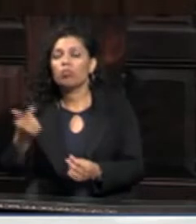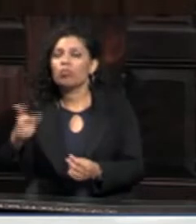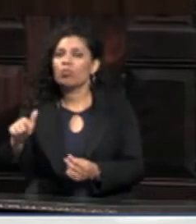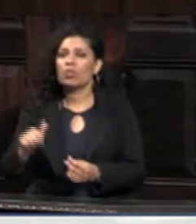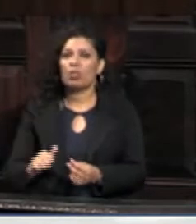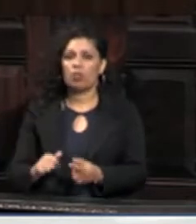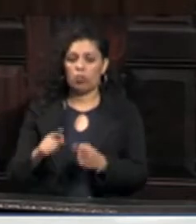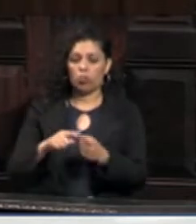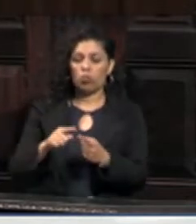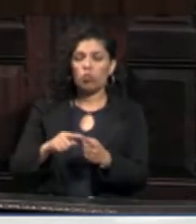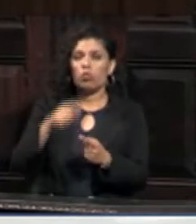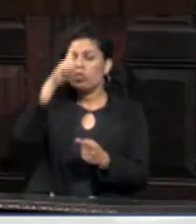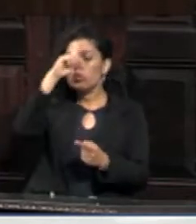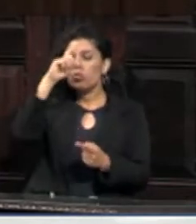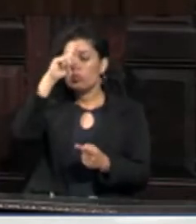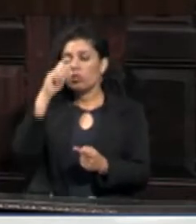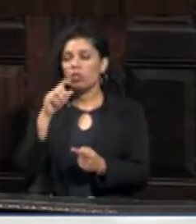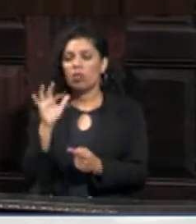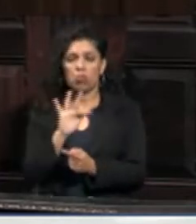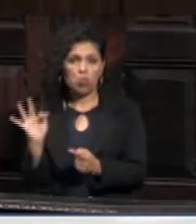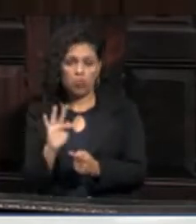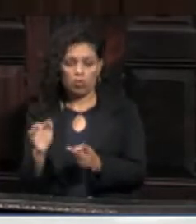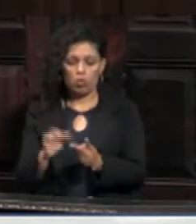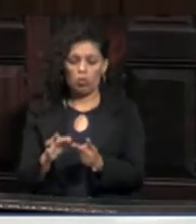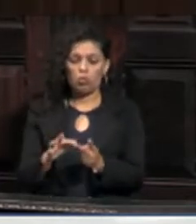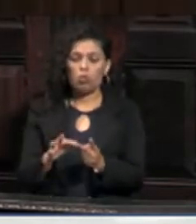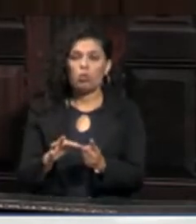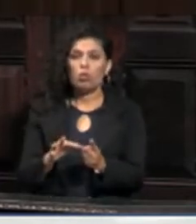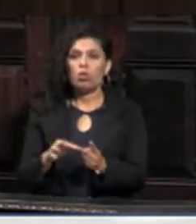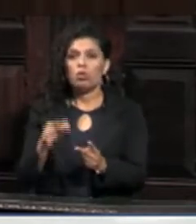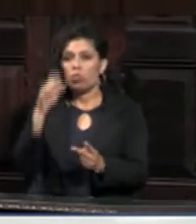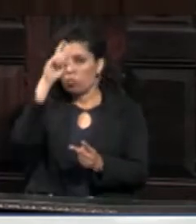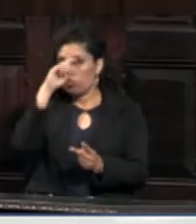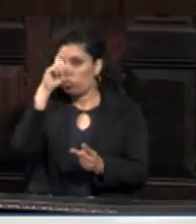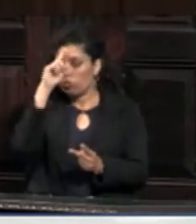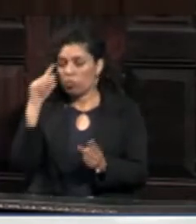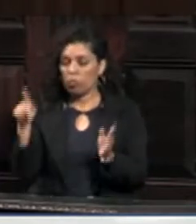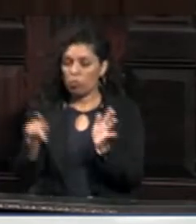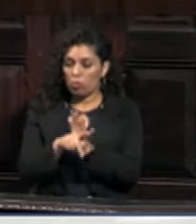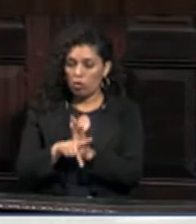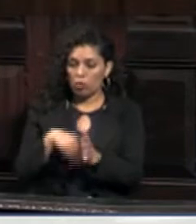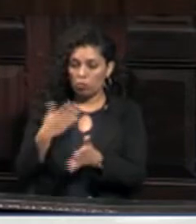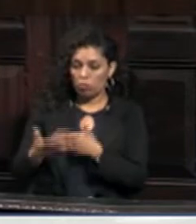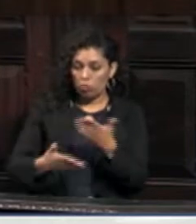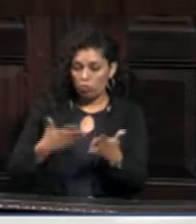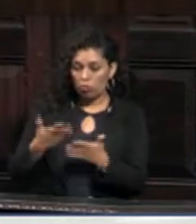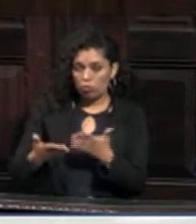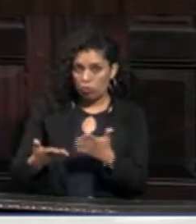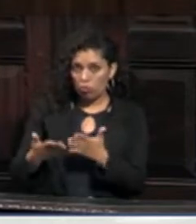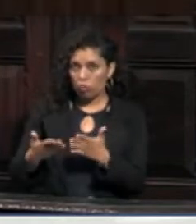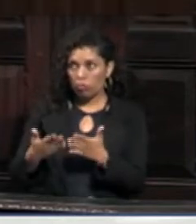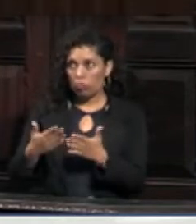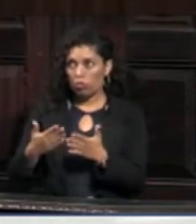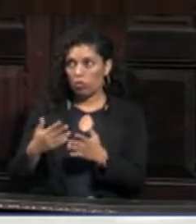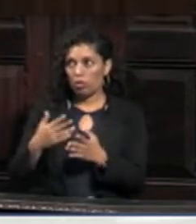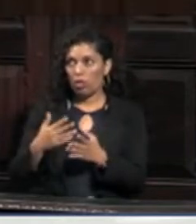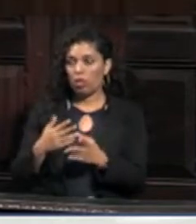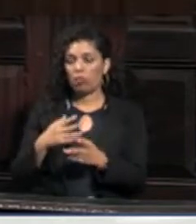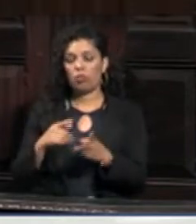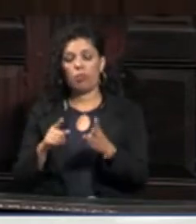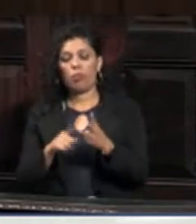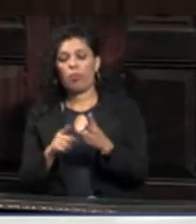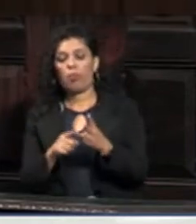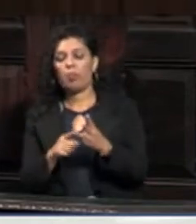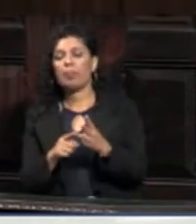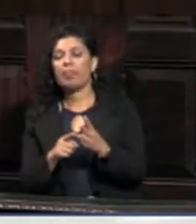especialidades feitas nos hospitais gerais, nos hospitais de especialidades. Nós não temos isso. E nós somos, o Rio de